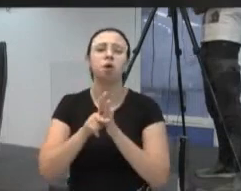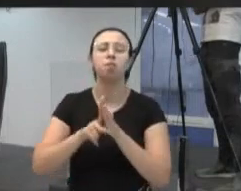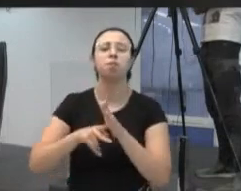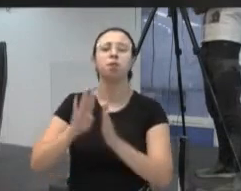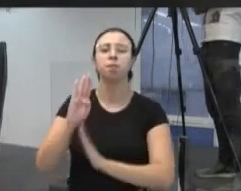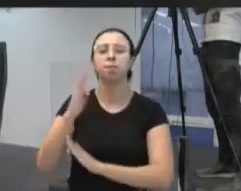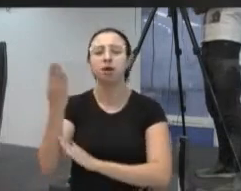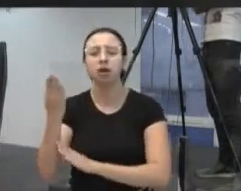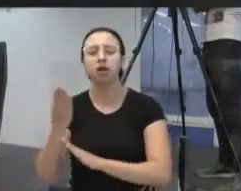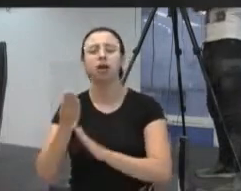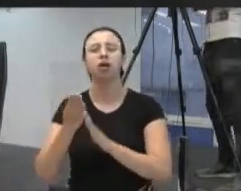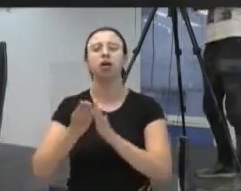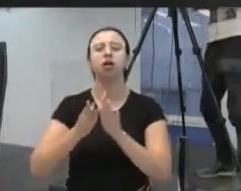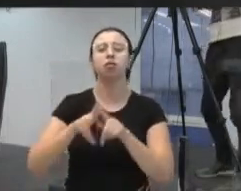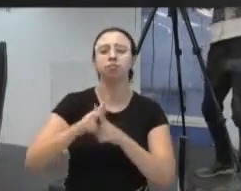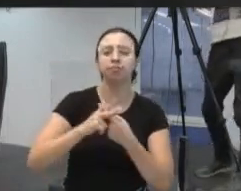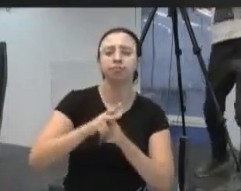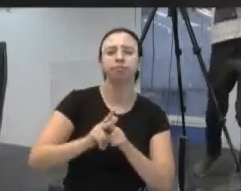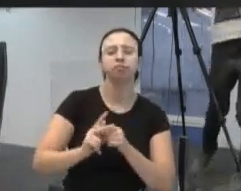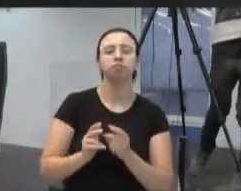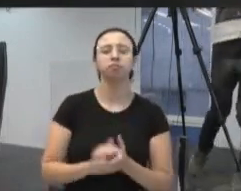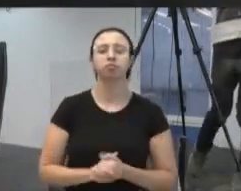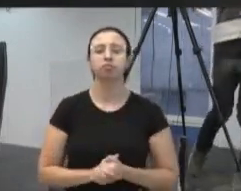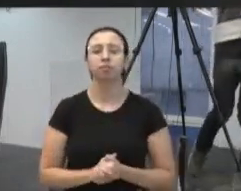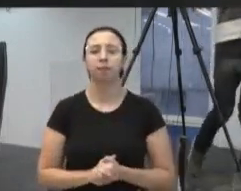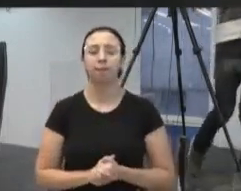que eu ensinava a fazer móveis planejados,